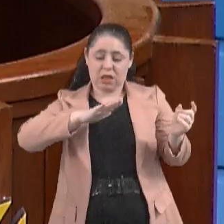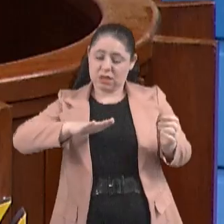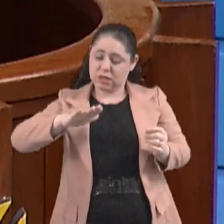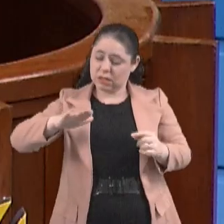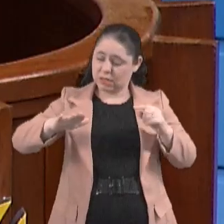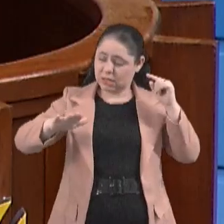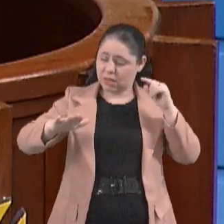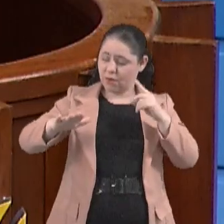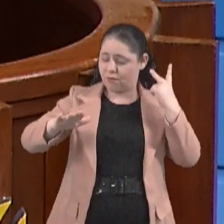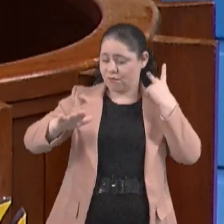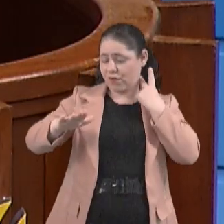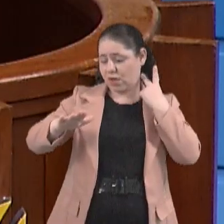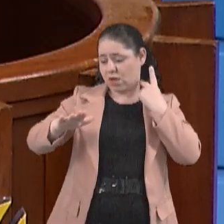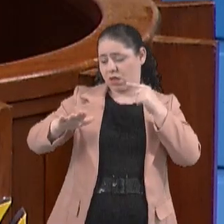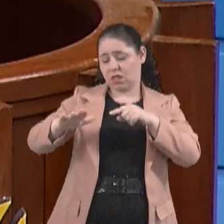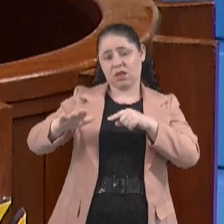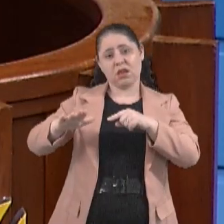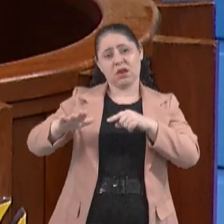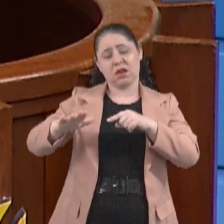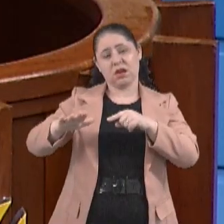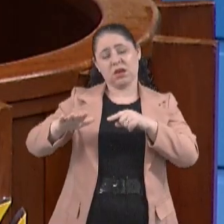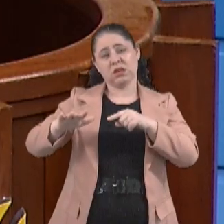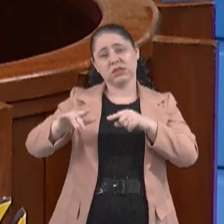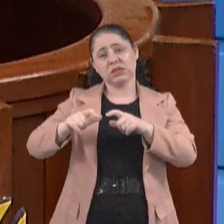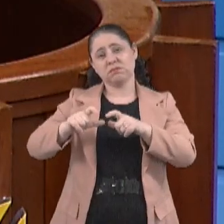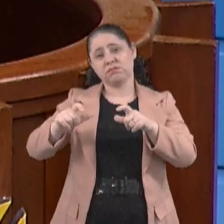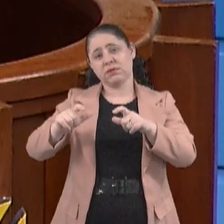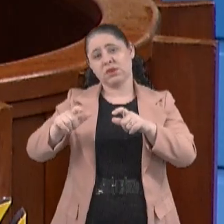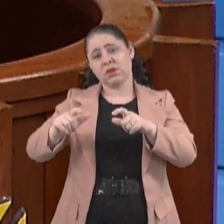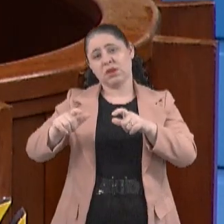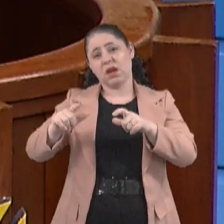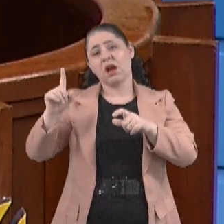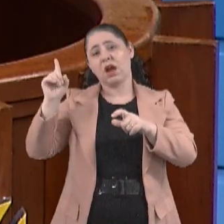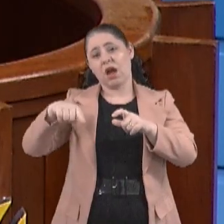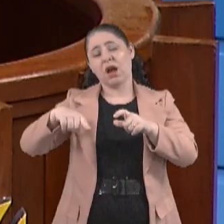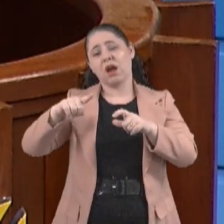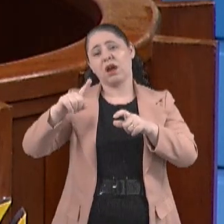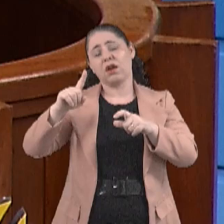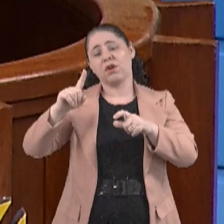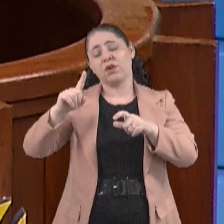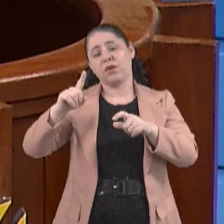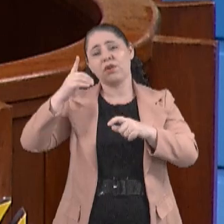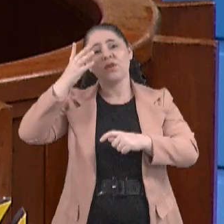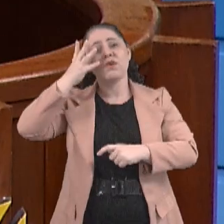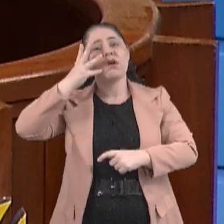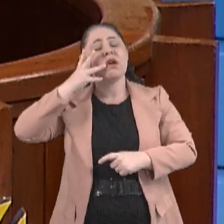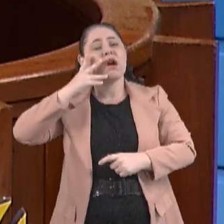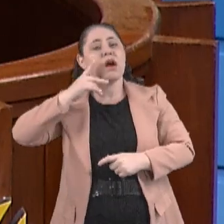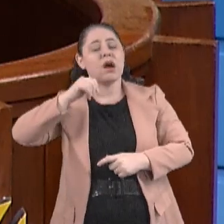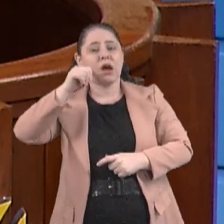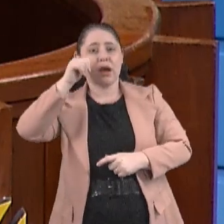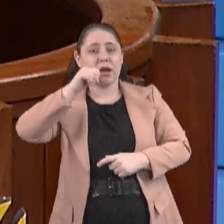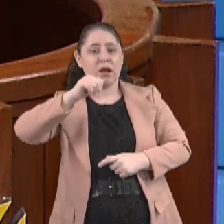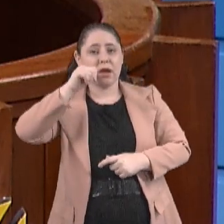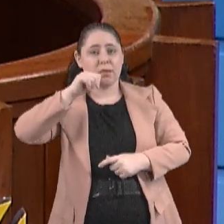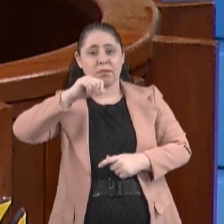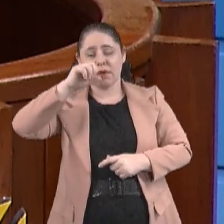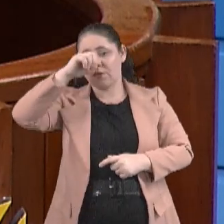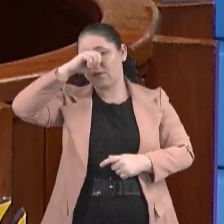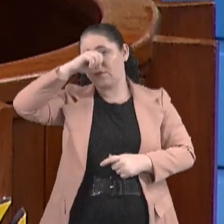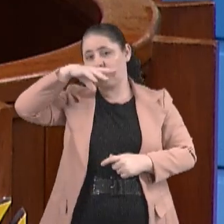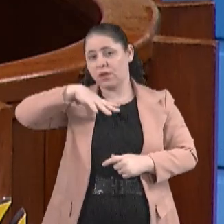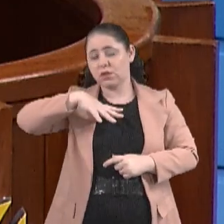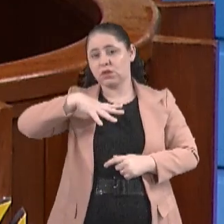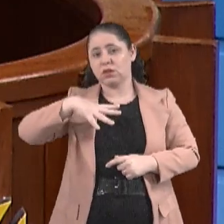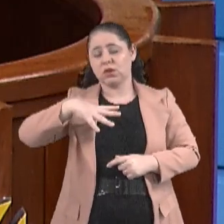crianças que são vítimas de violência, na grande maioria, são violências contra as meninas, e são as mesmas